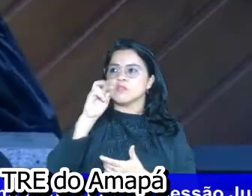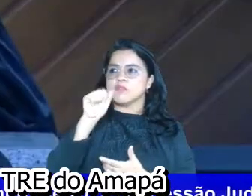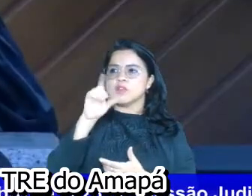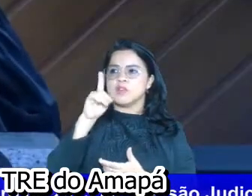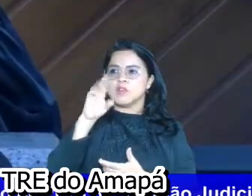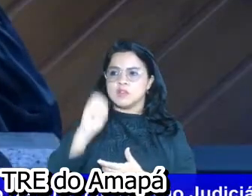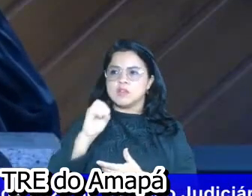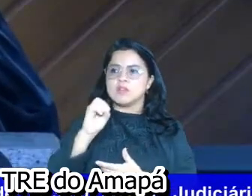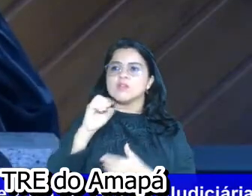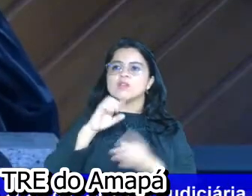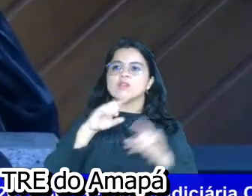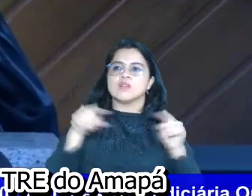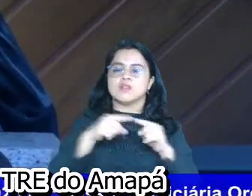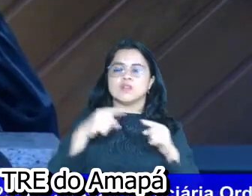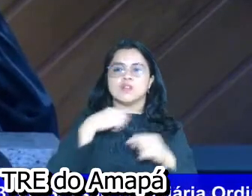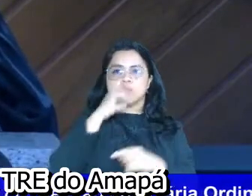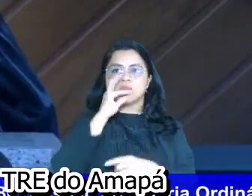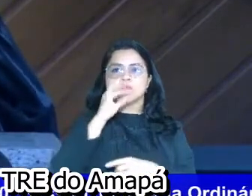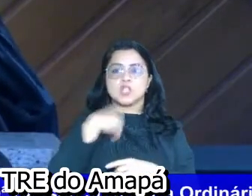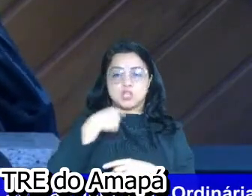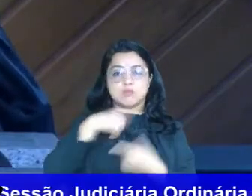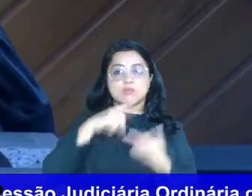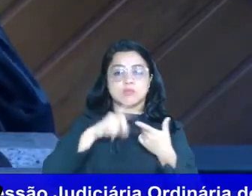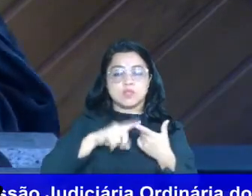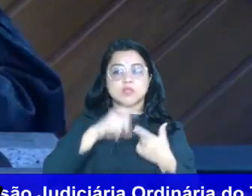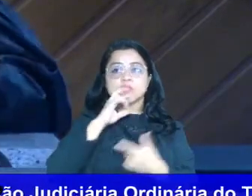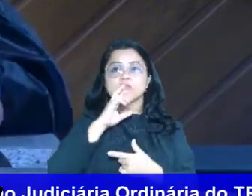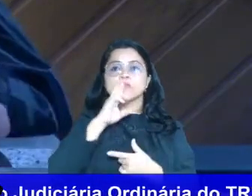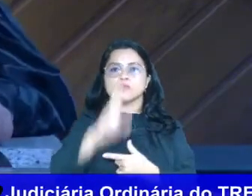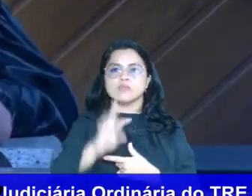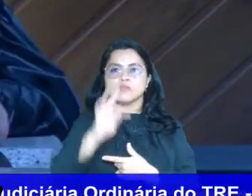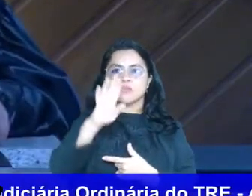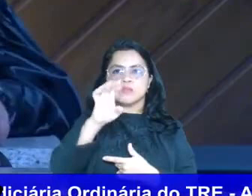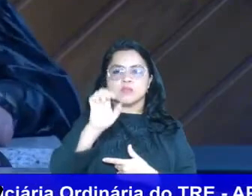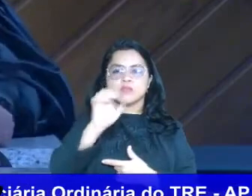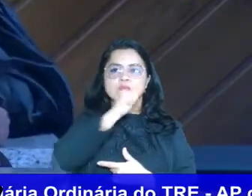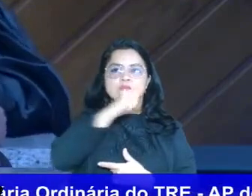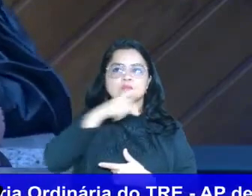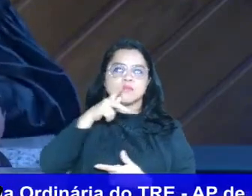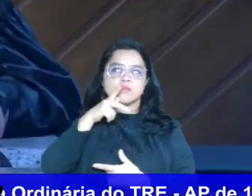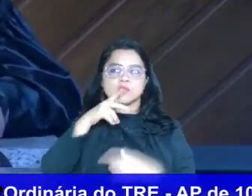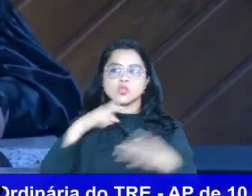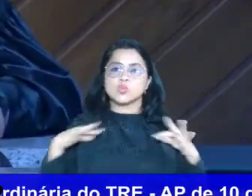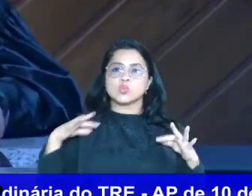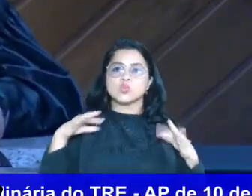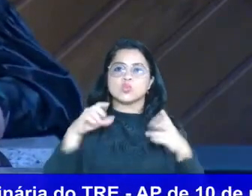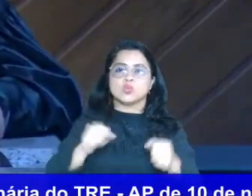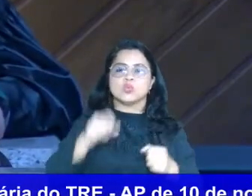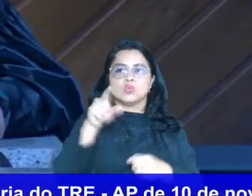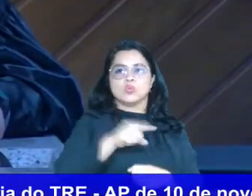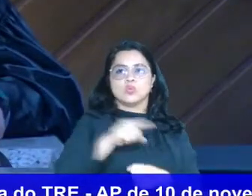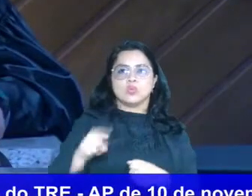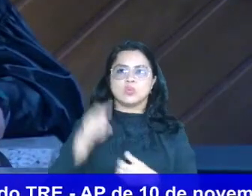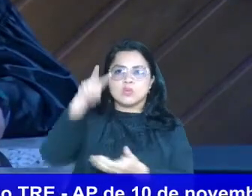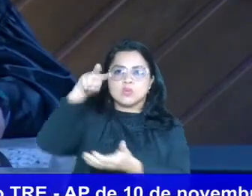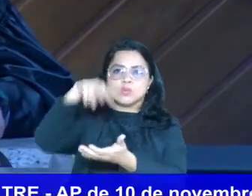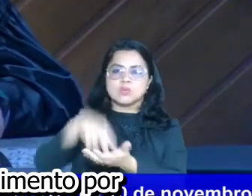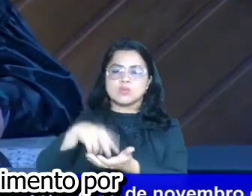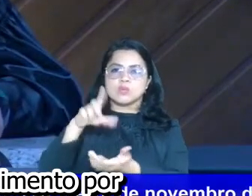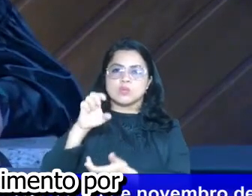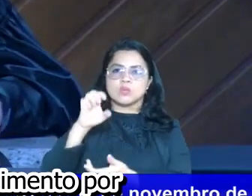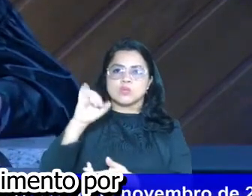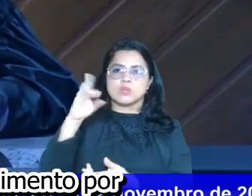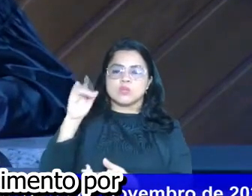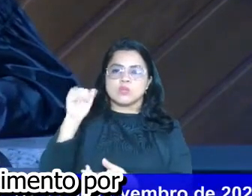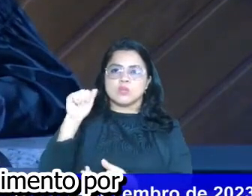presidente. Eu também acompanho e anuncio o resultado. TRE do Amapá, a unanimidade, excluiu da representação a